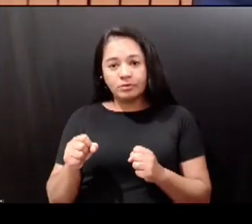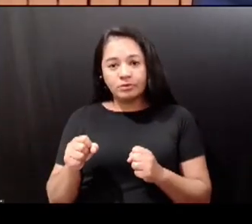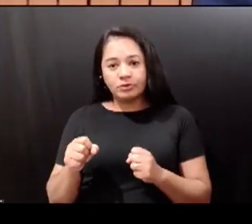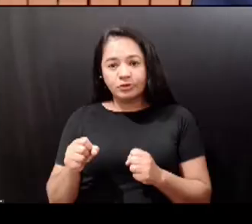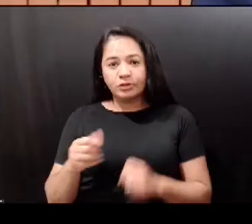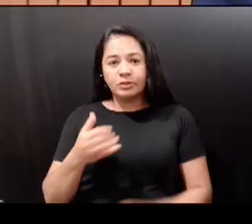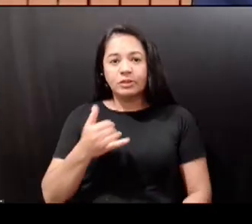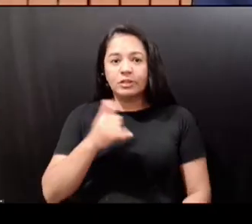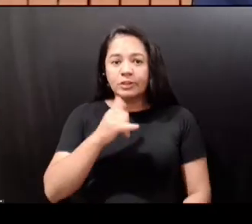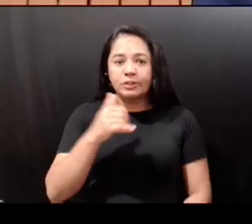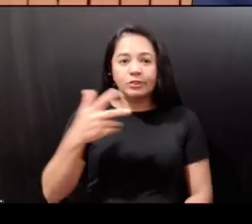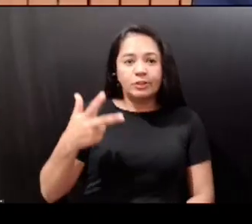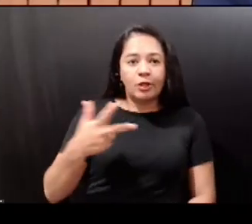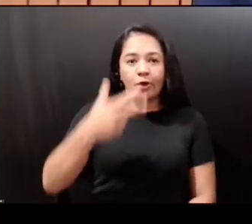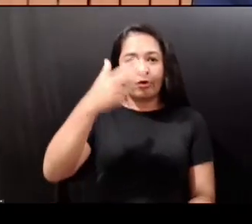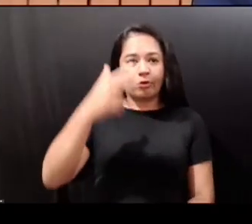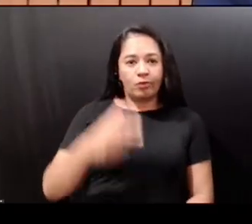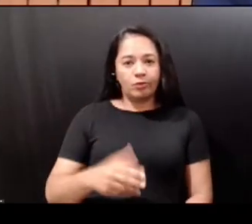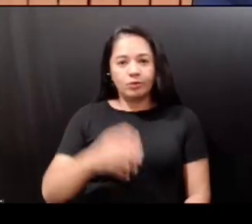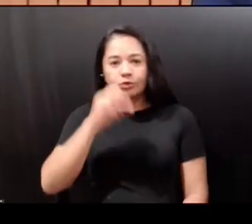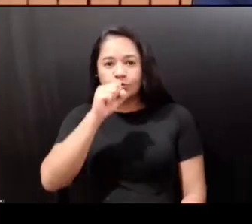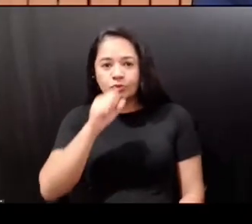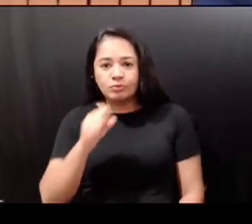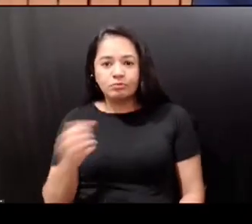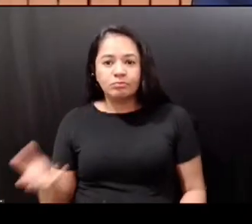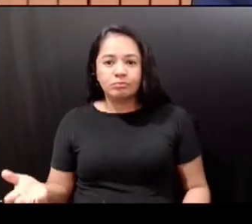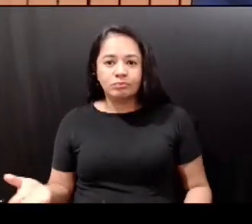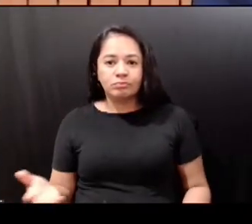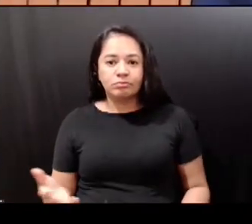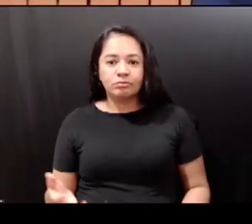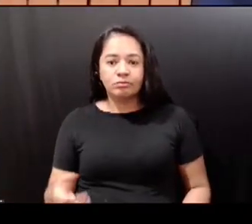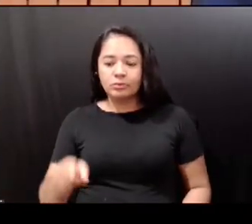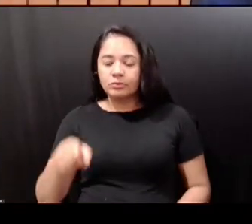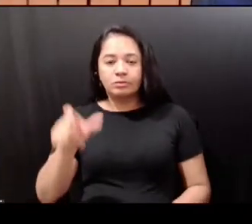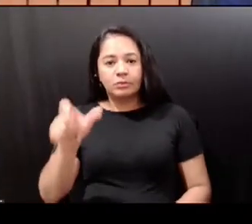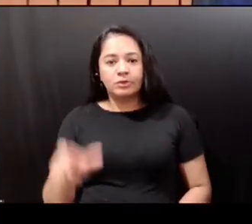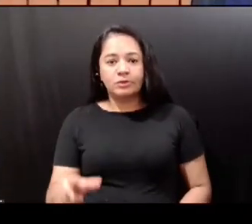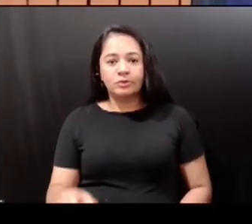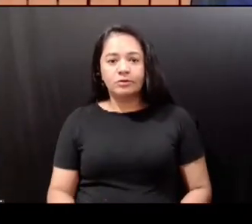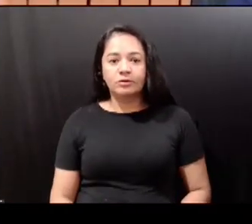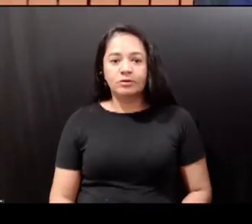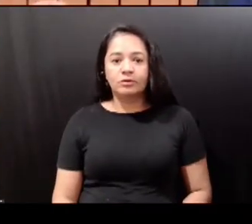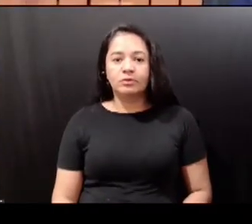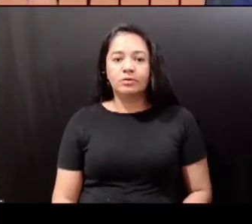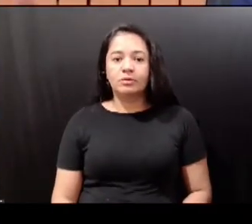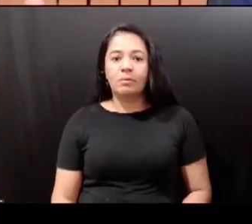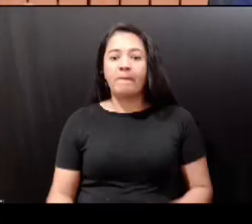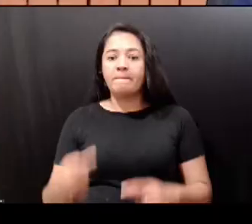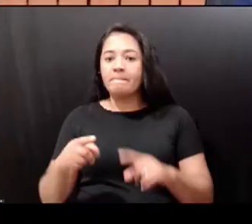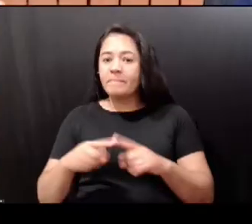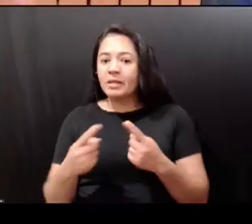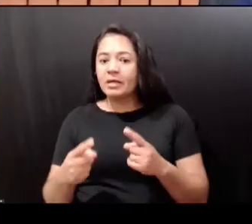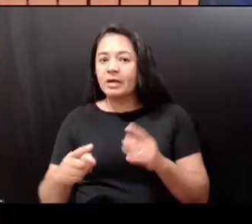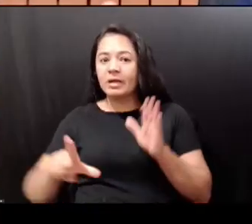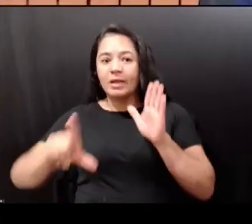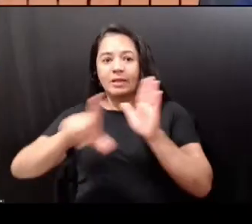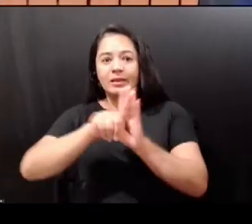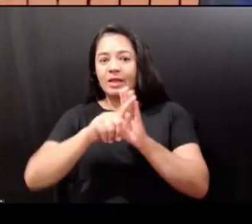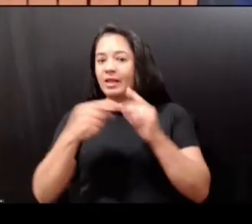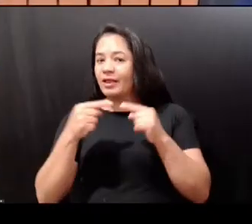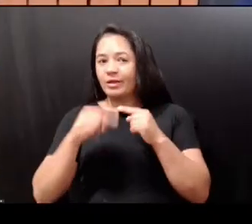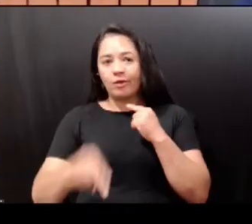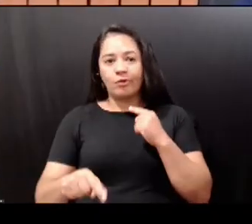energia dessa pessoa, que é o que vem contra a lei. A lei que nós fizemos já